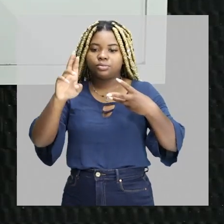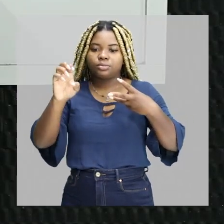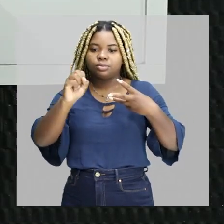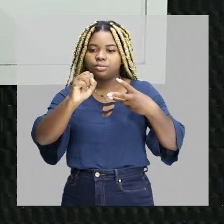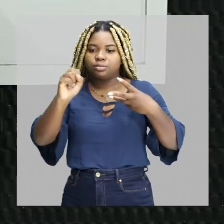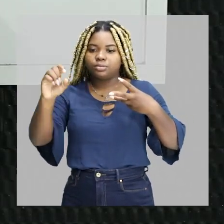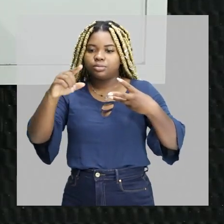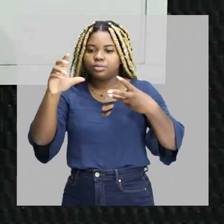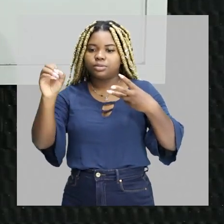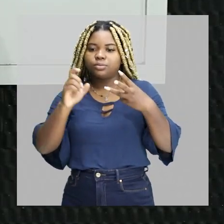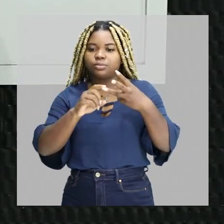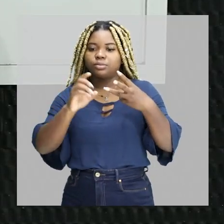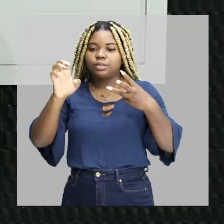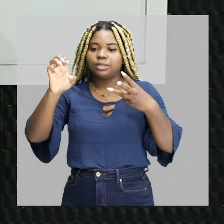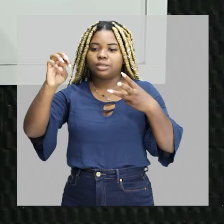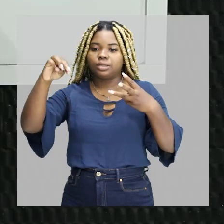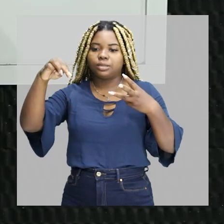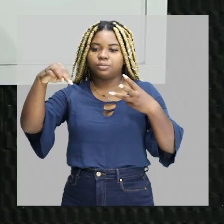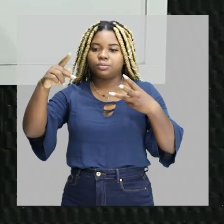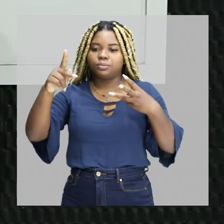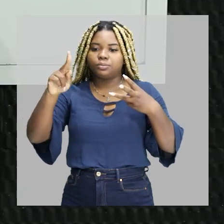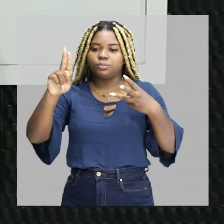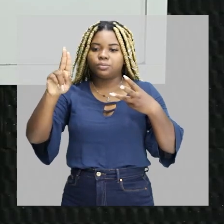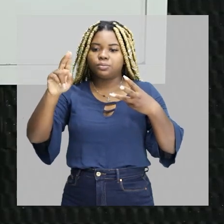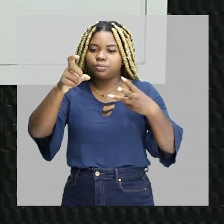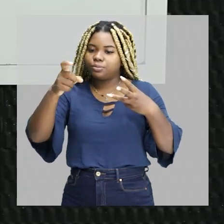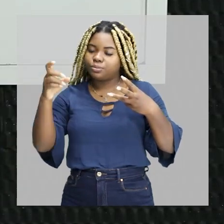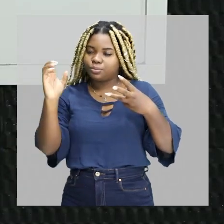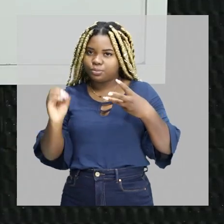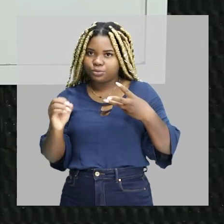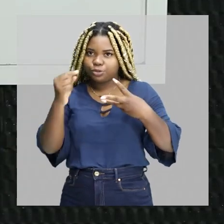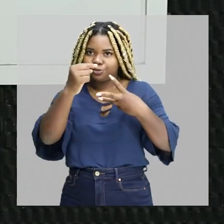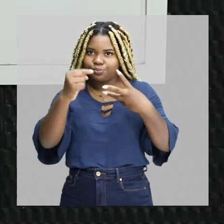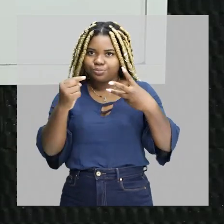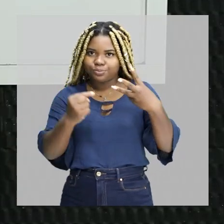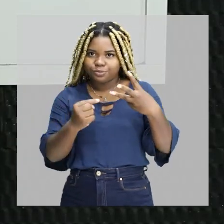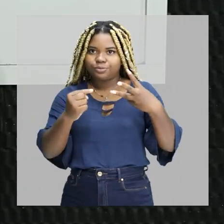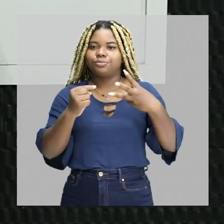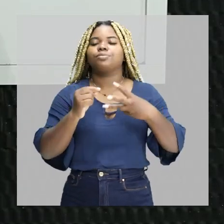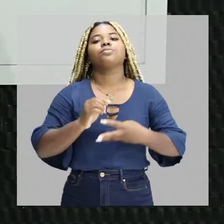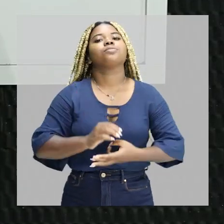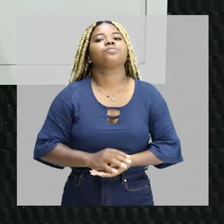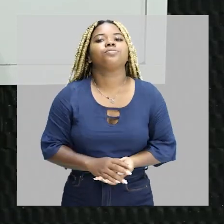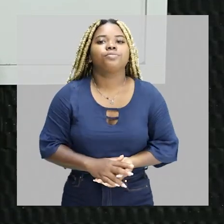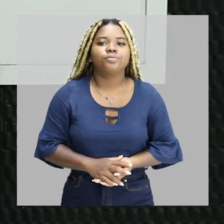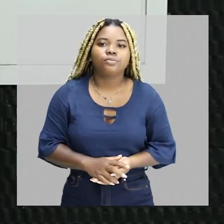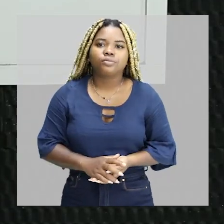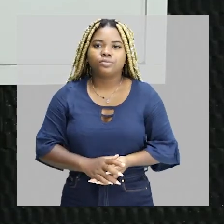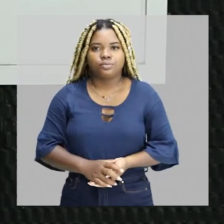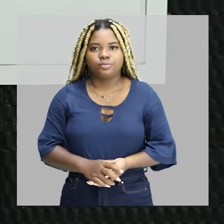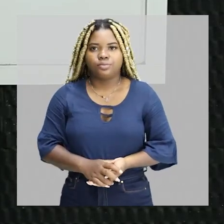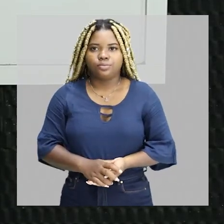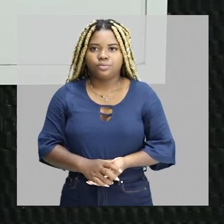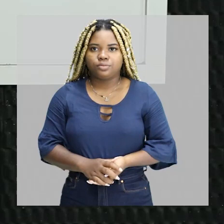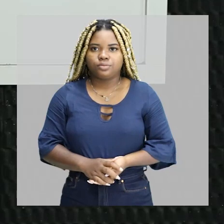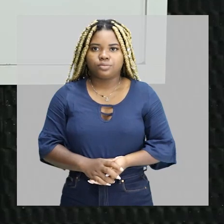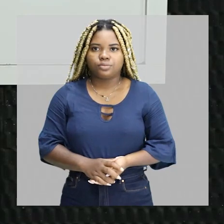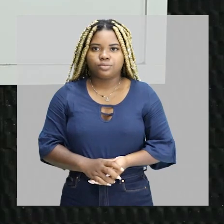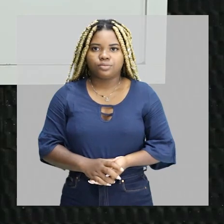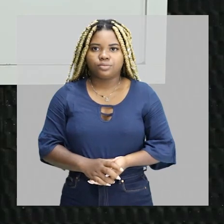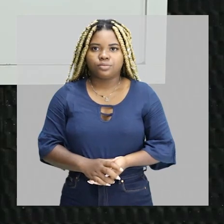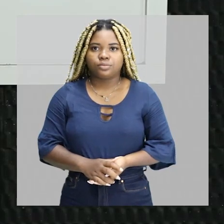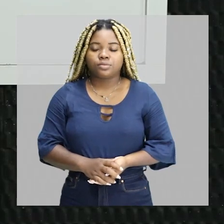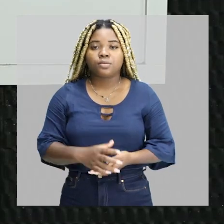com esses conceitos, né? De densidade, pressão e empuxo, tá certo? Bom, sugiro